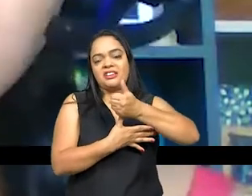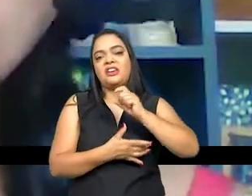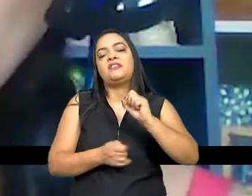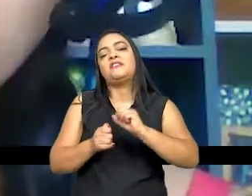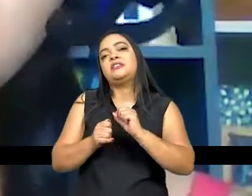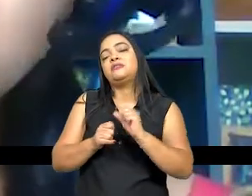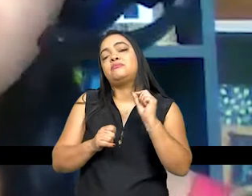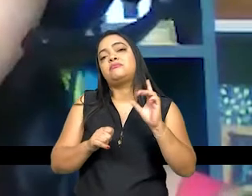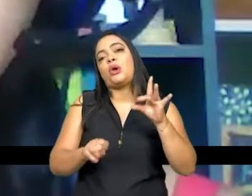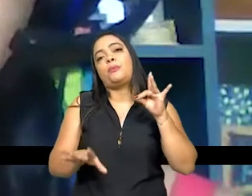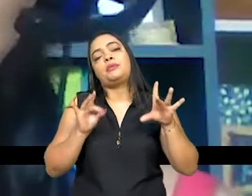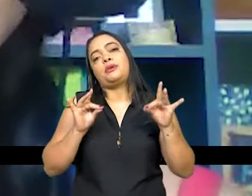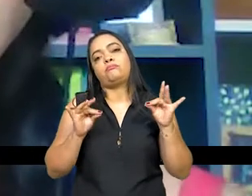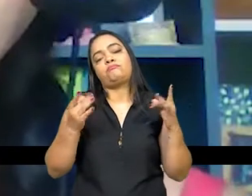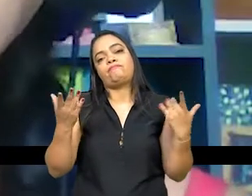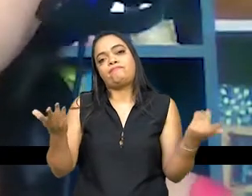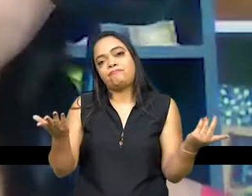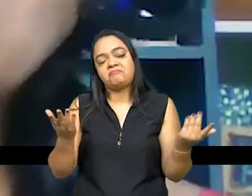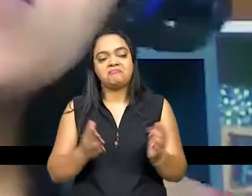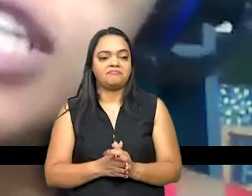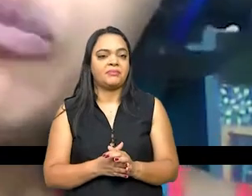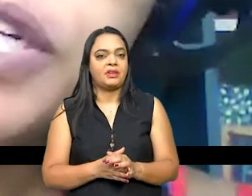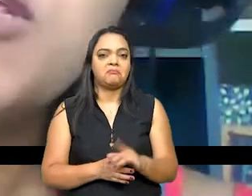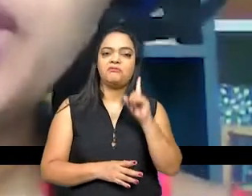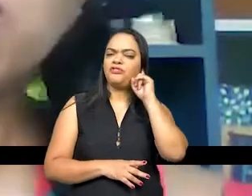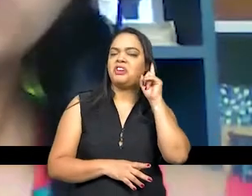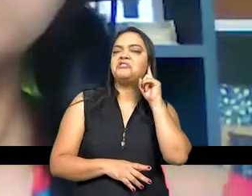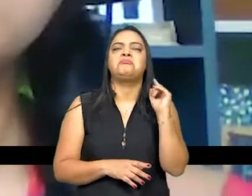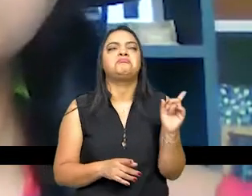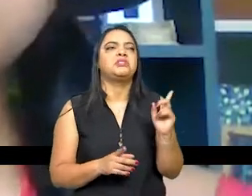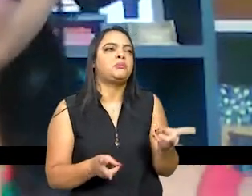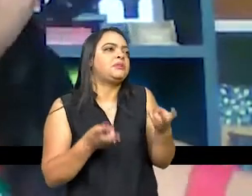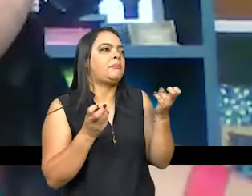vai fazer uma opção em fazer de conta que não percebeu